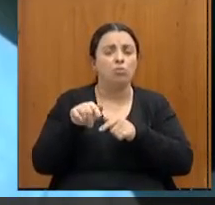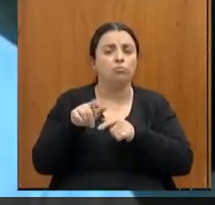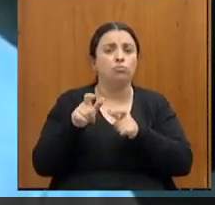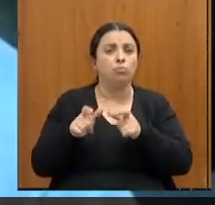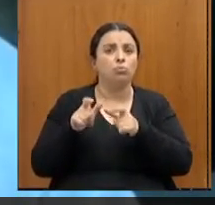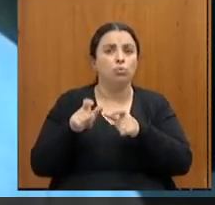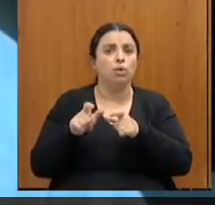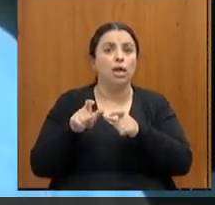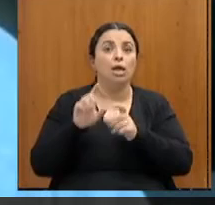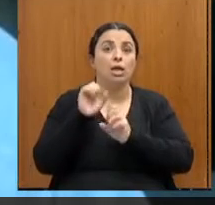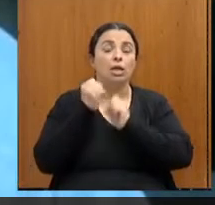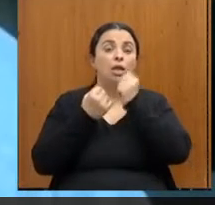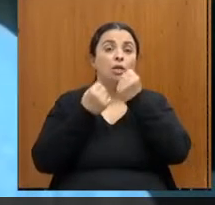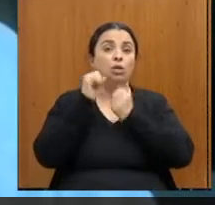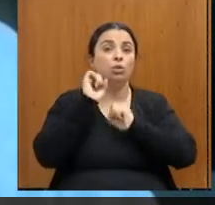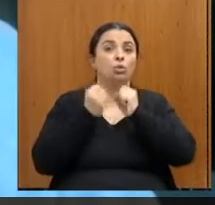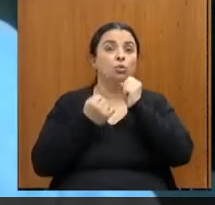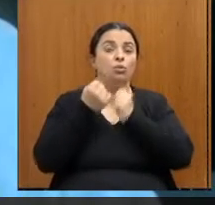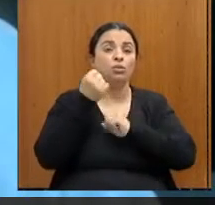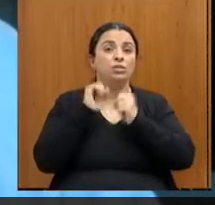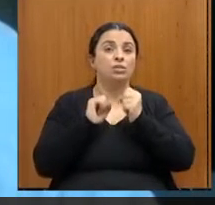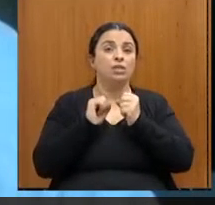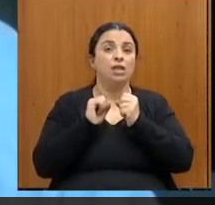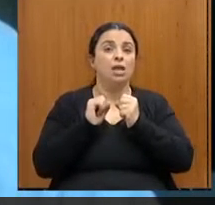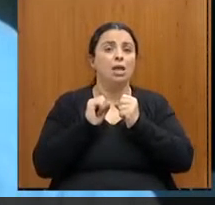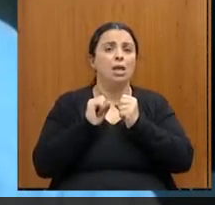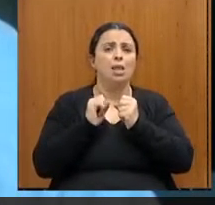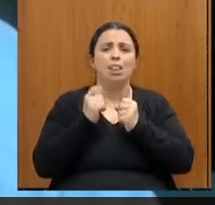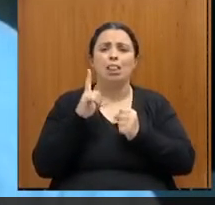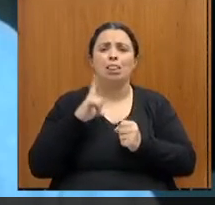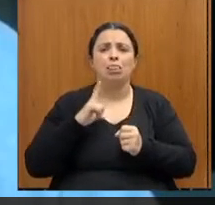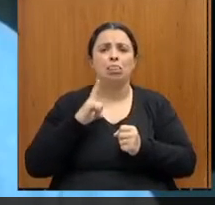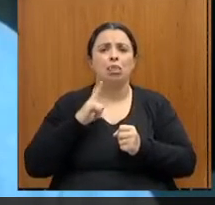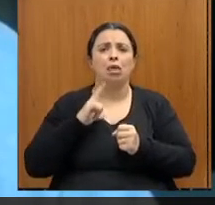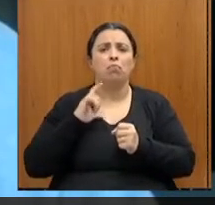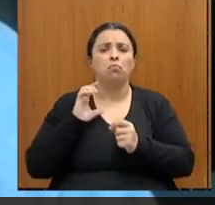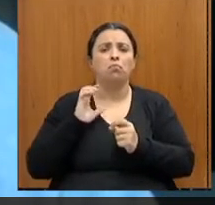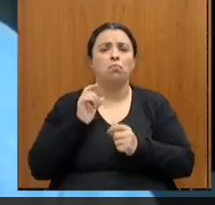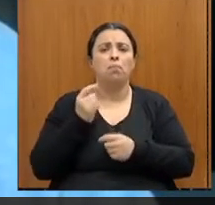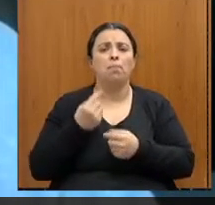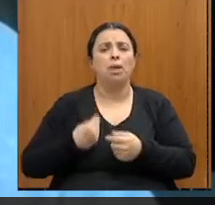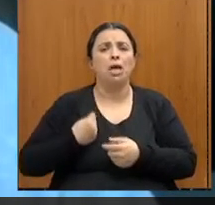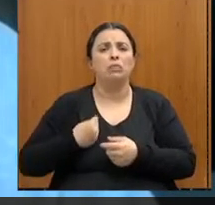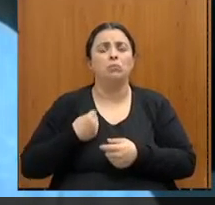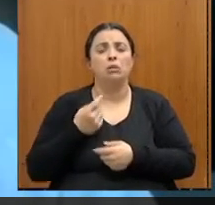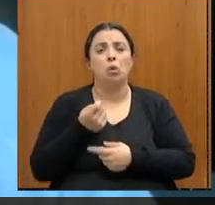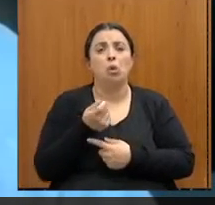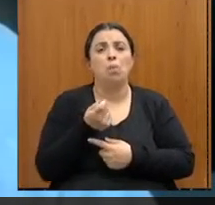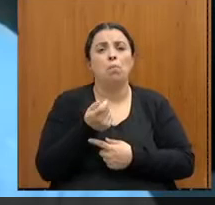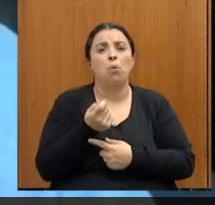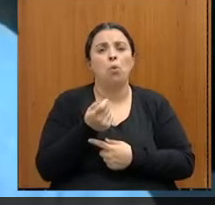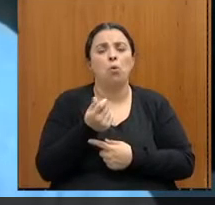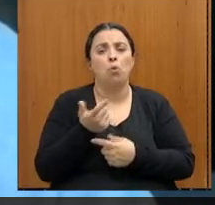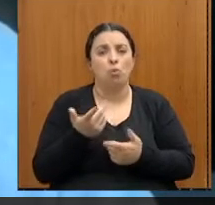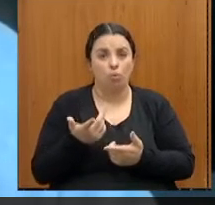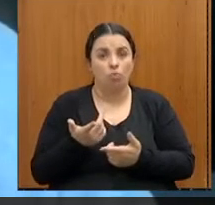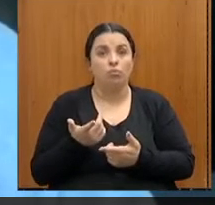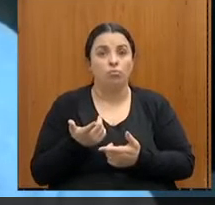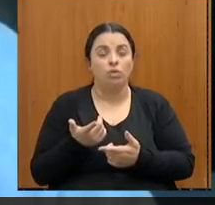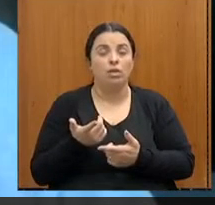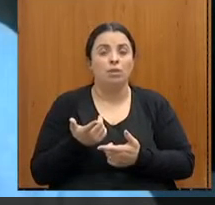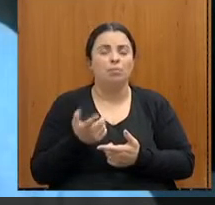indústria ela tem participação muito pequena nessa região do alto Médio e baixo Jequitinhonha